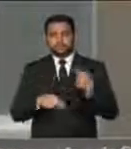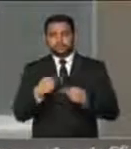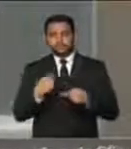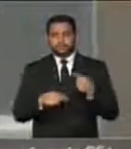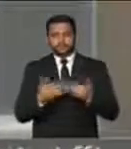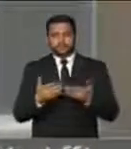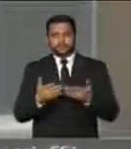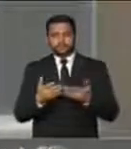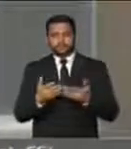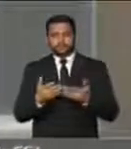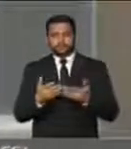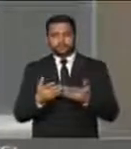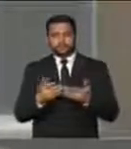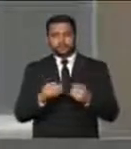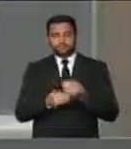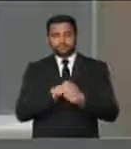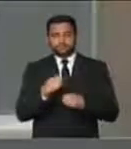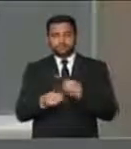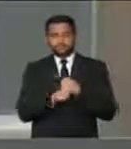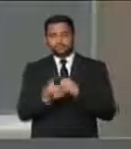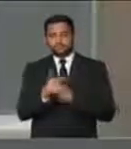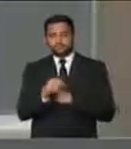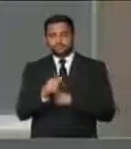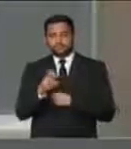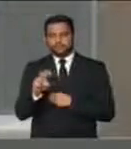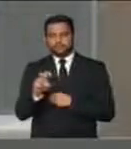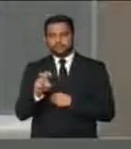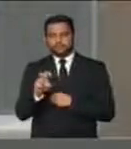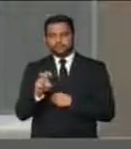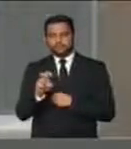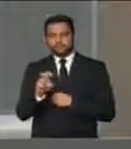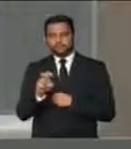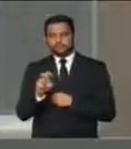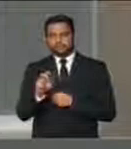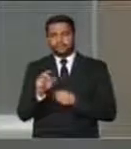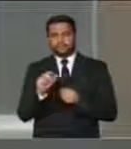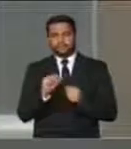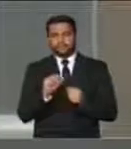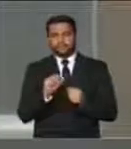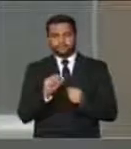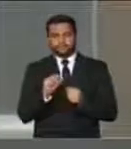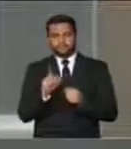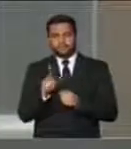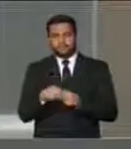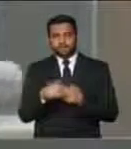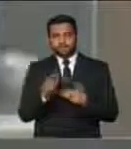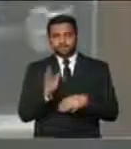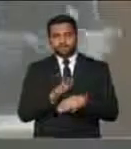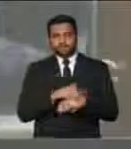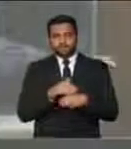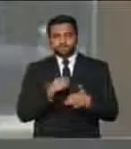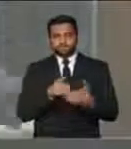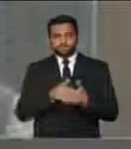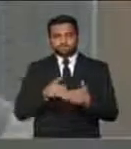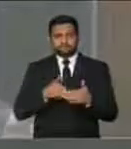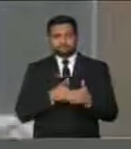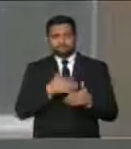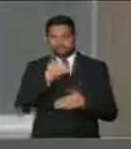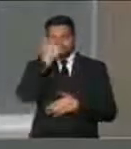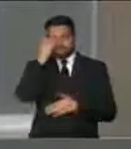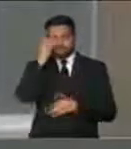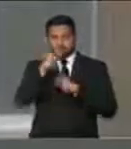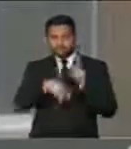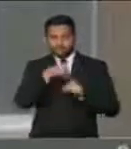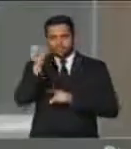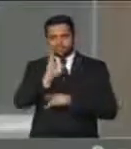discutindo, e o ano de 2015 foi muito limitador para o cidadão